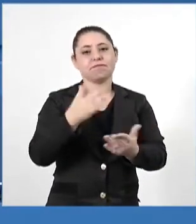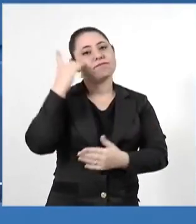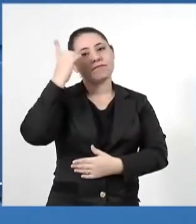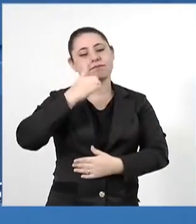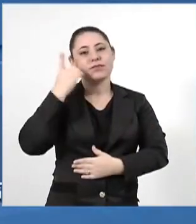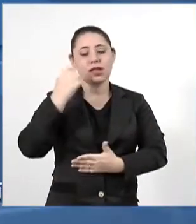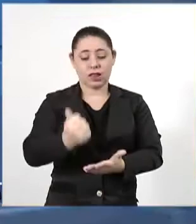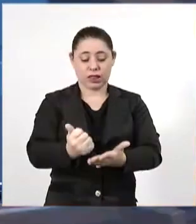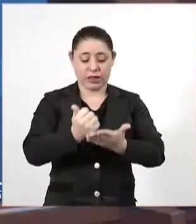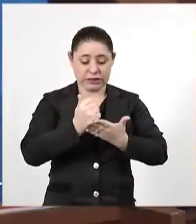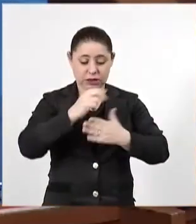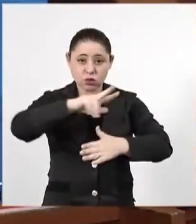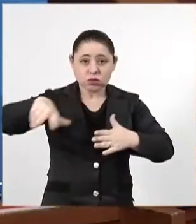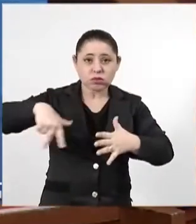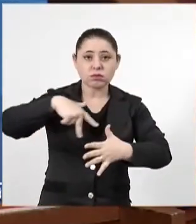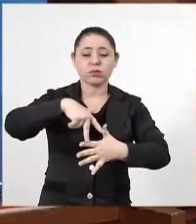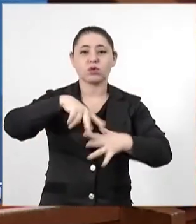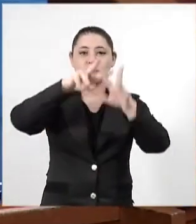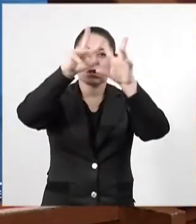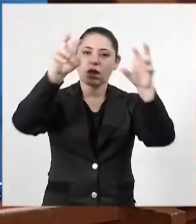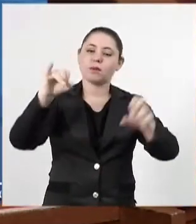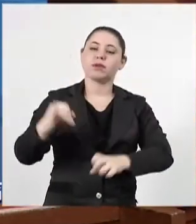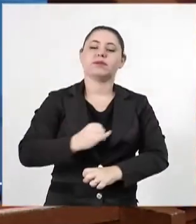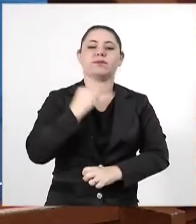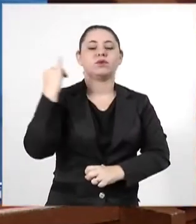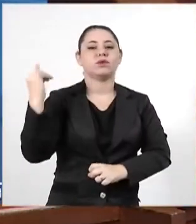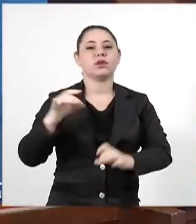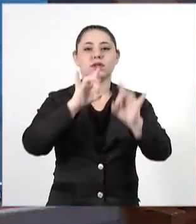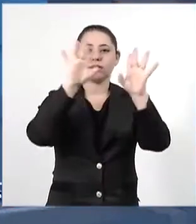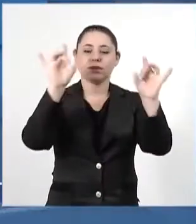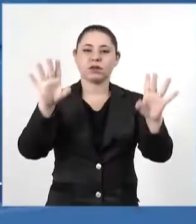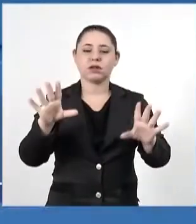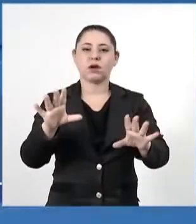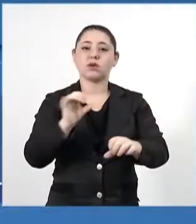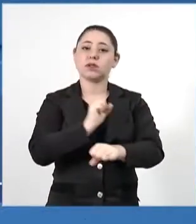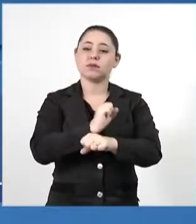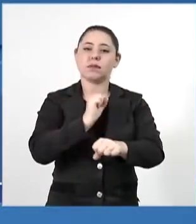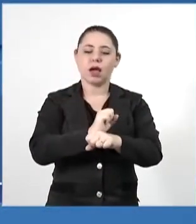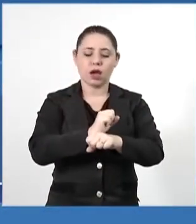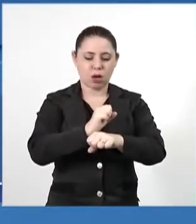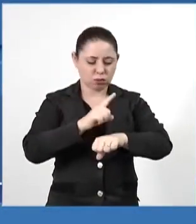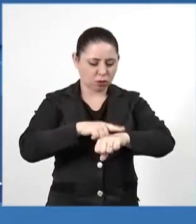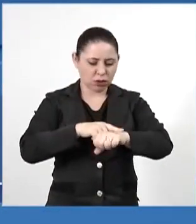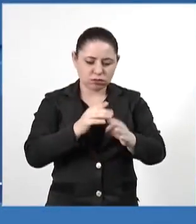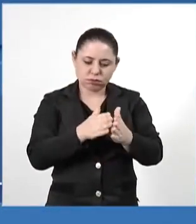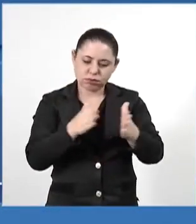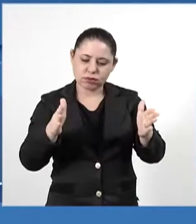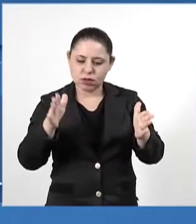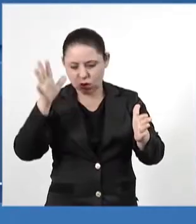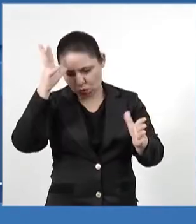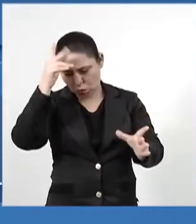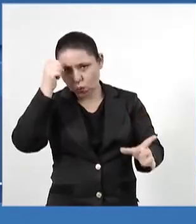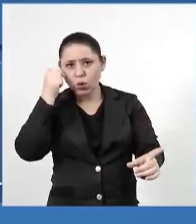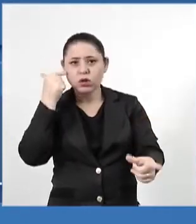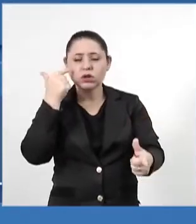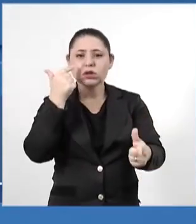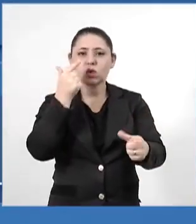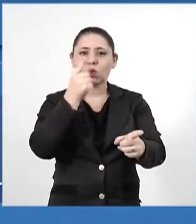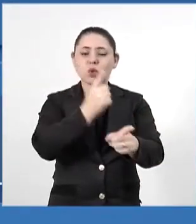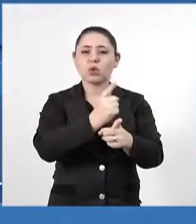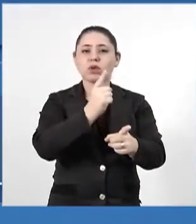à tribuna um assunto tão especial como este, e a gente espera, no espaço curto de tempo, a gente encontrar cada vez mais